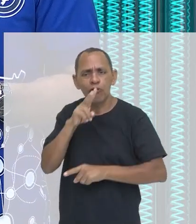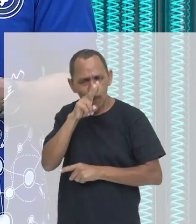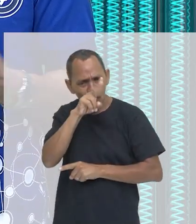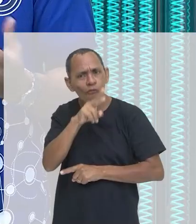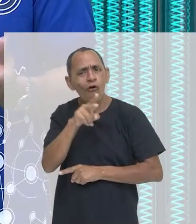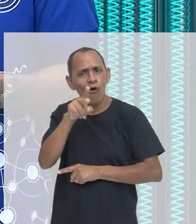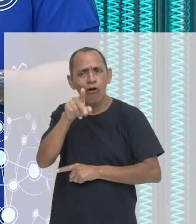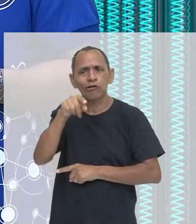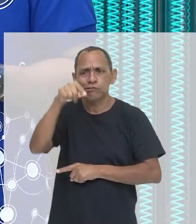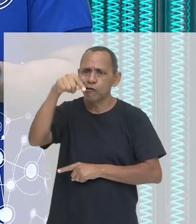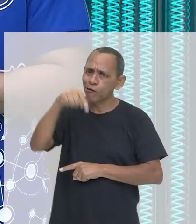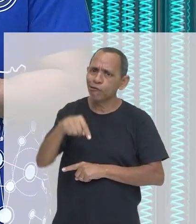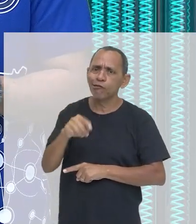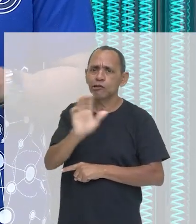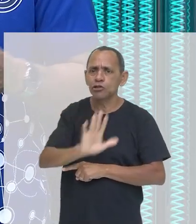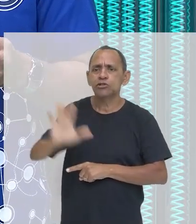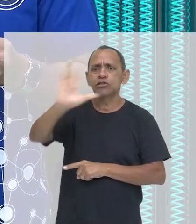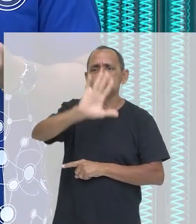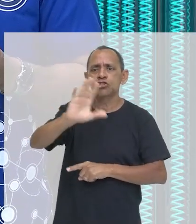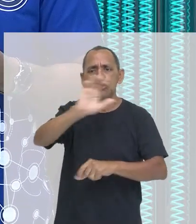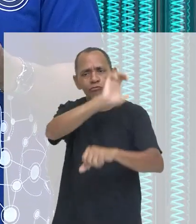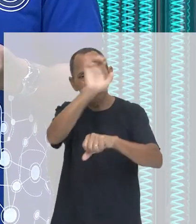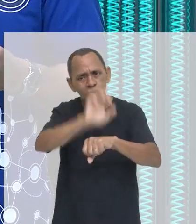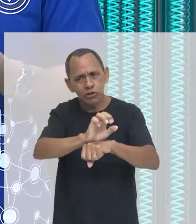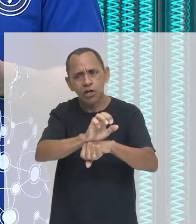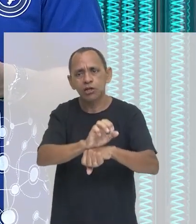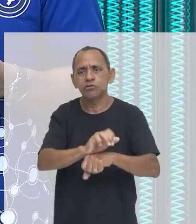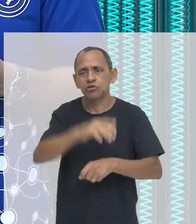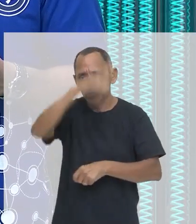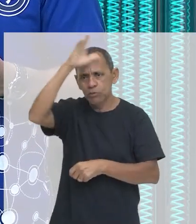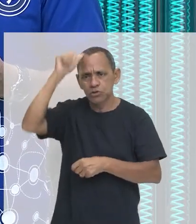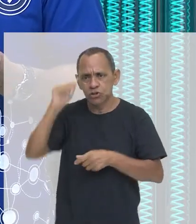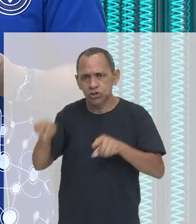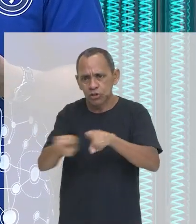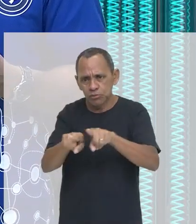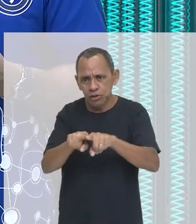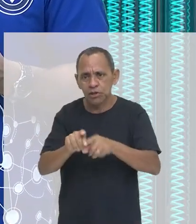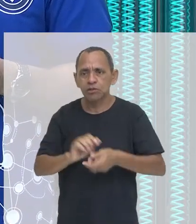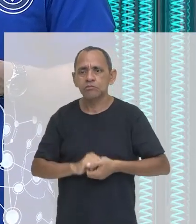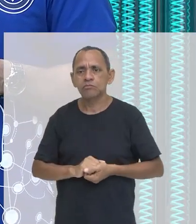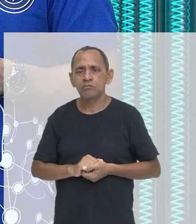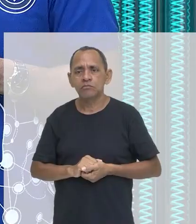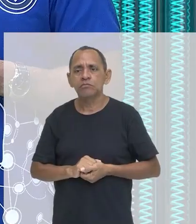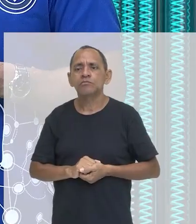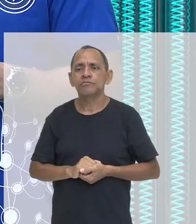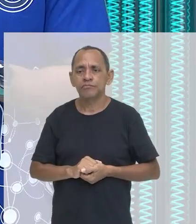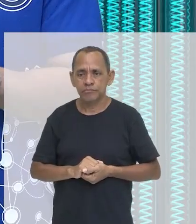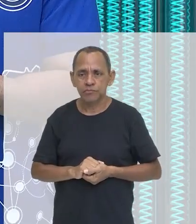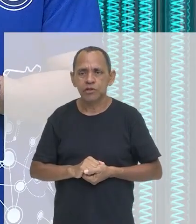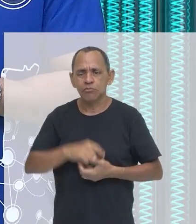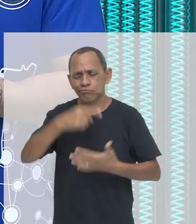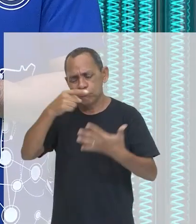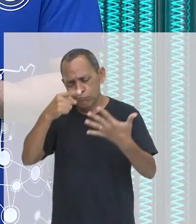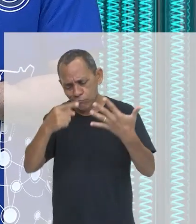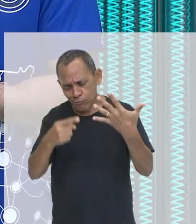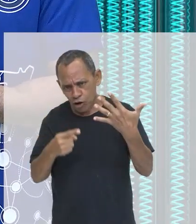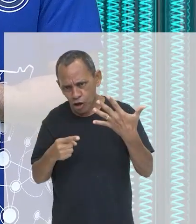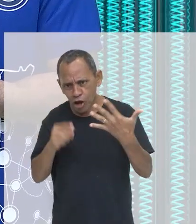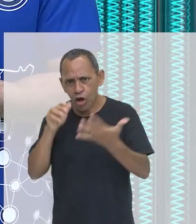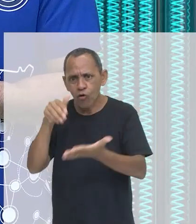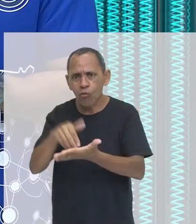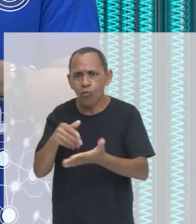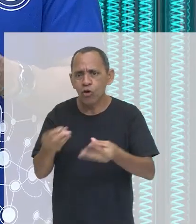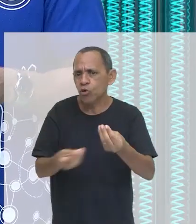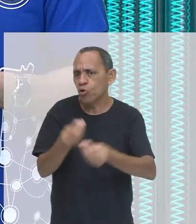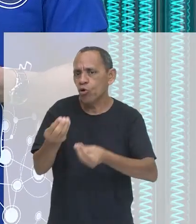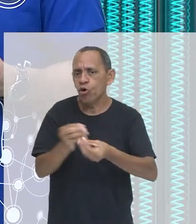forte aqui na nossa região, especialmente no estado. Então, nós temos essas maneiras de expressar a identidade. E, por último,